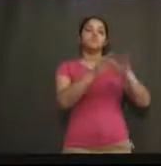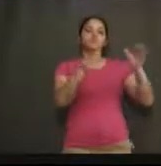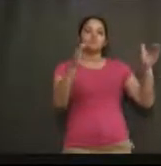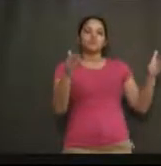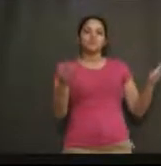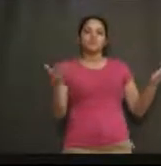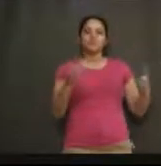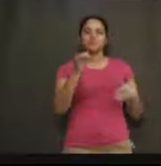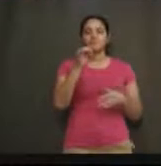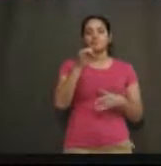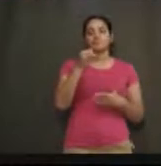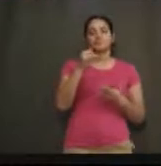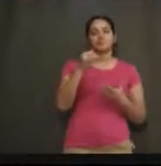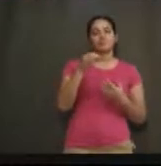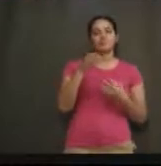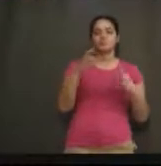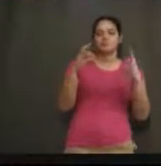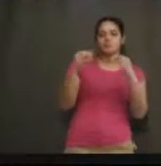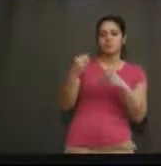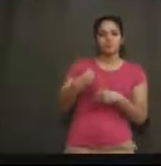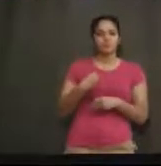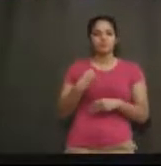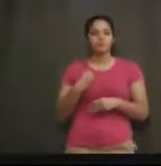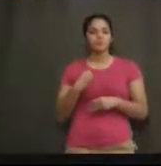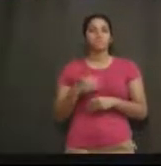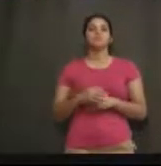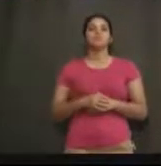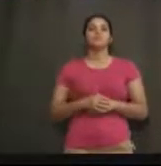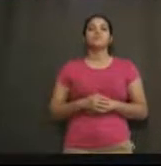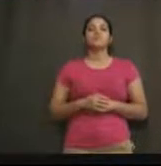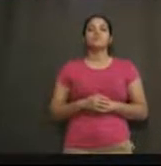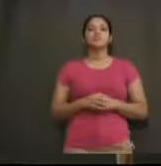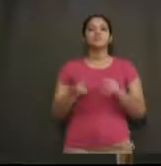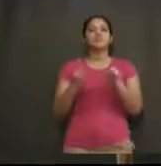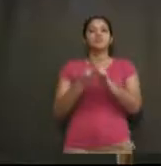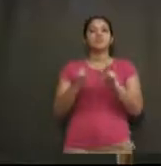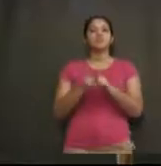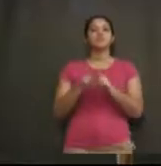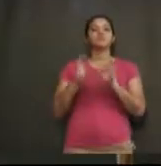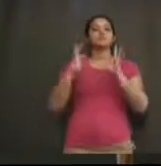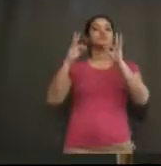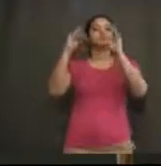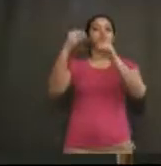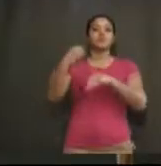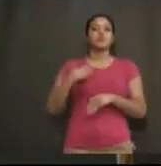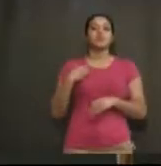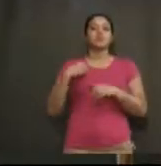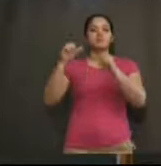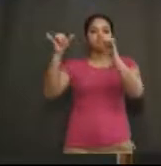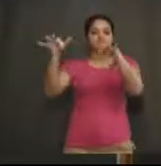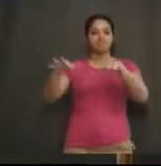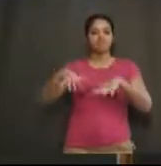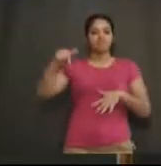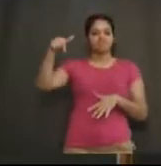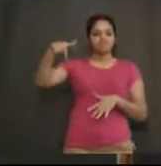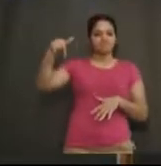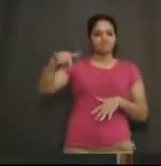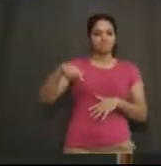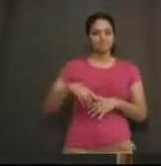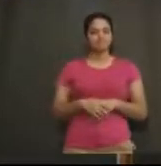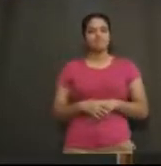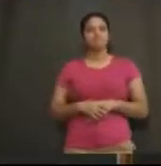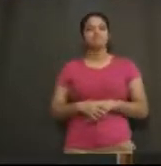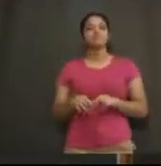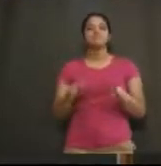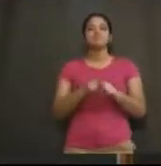do professor Emmanuel, de forma extensiva a todos os participantes desse evento, locais, cumprimentar o